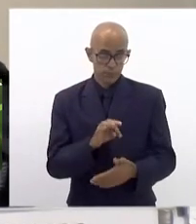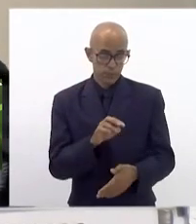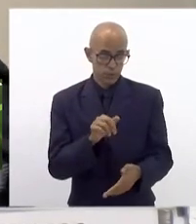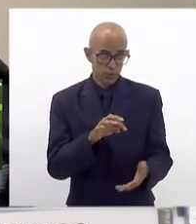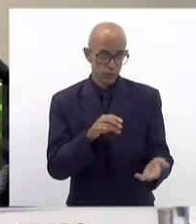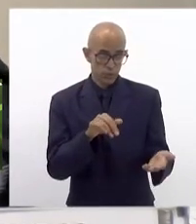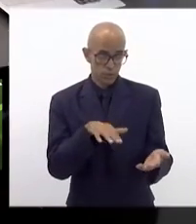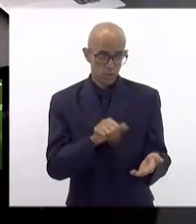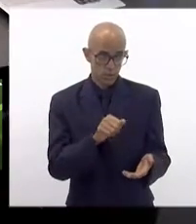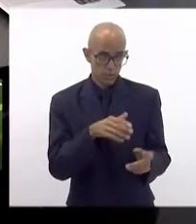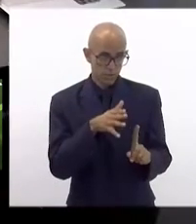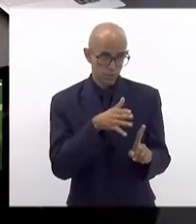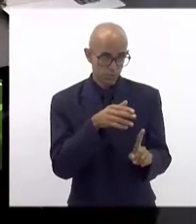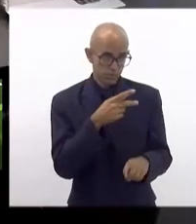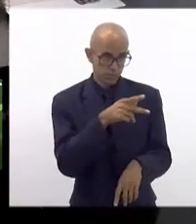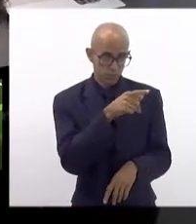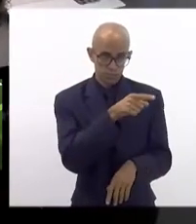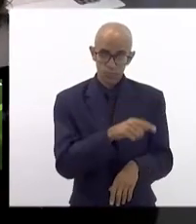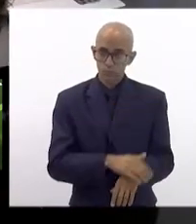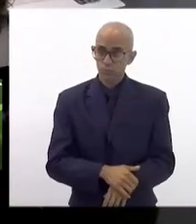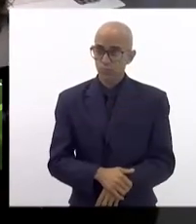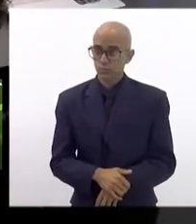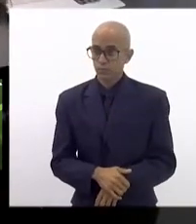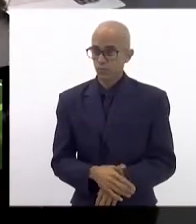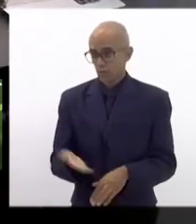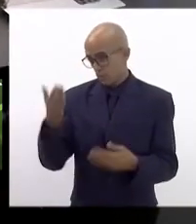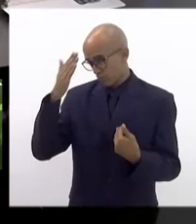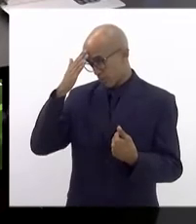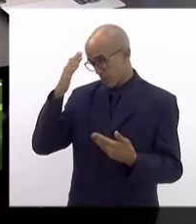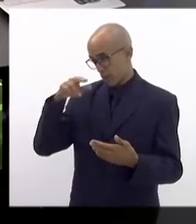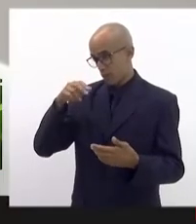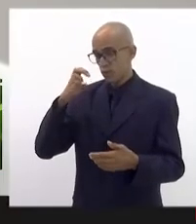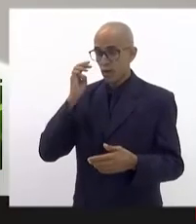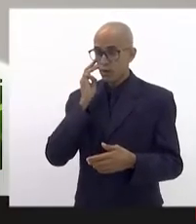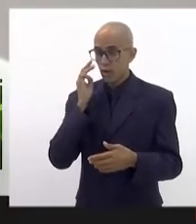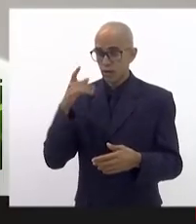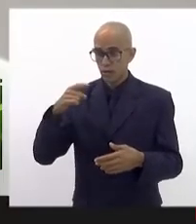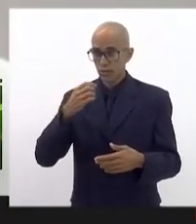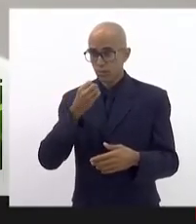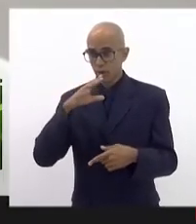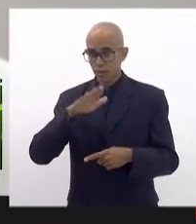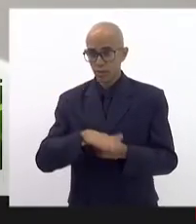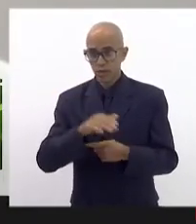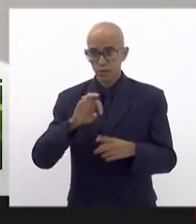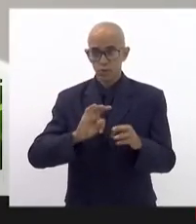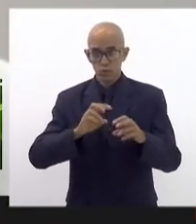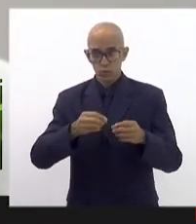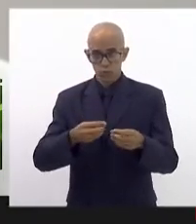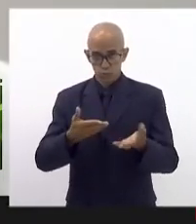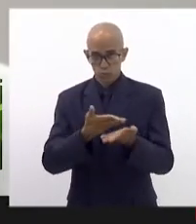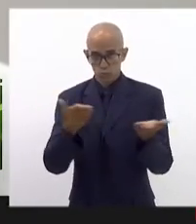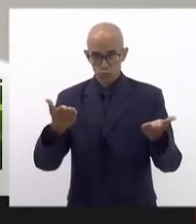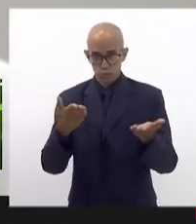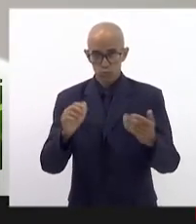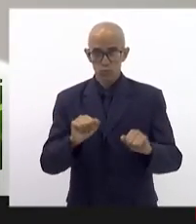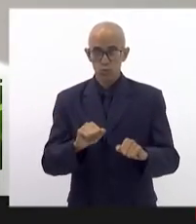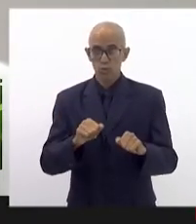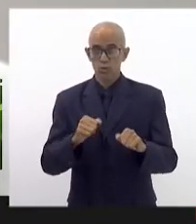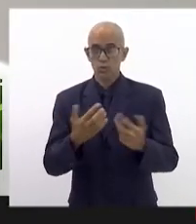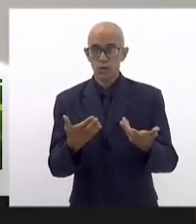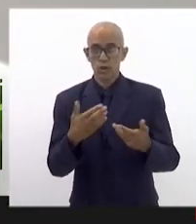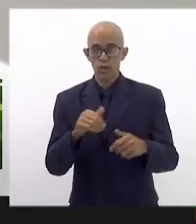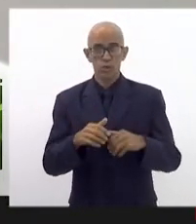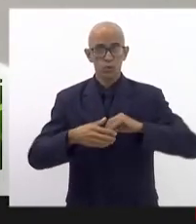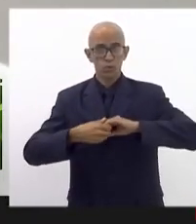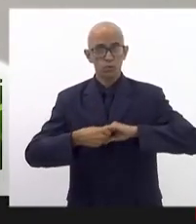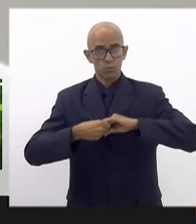tem a palavra. Muito obrigada, deputado Valdec. Boa tarde a todos. Gostaria de cumprimentar na pessoa do deputado